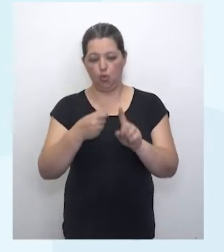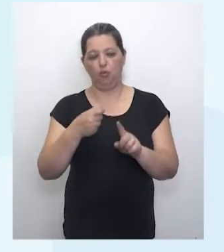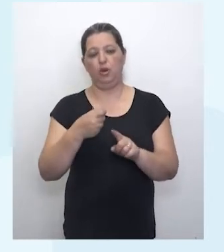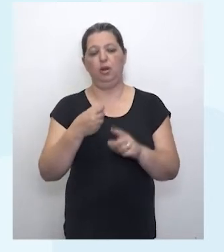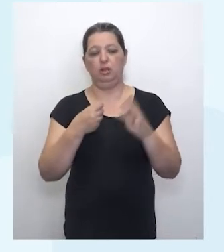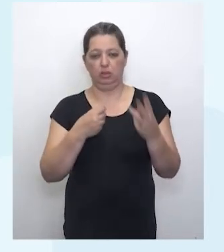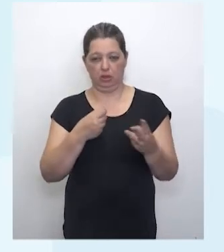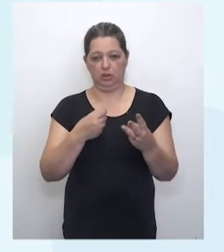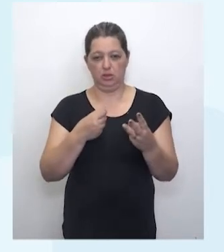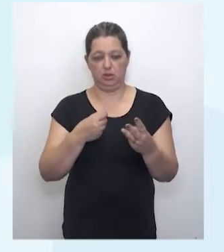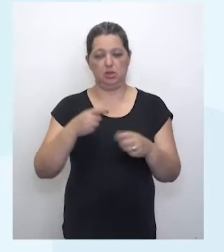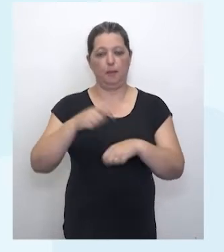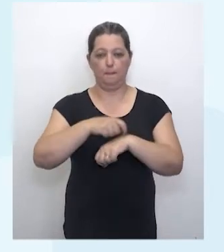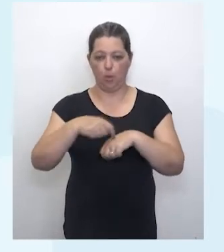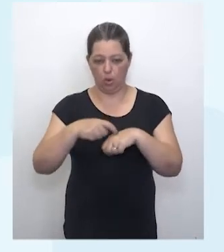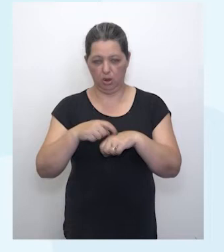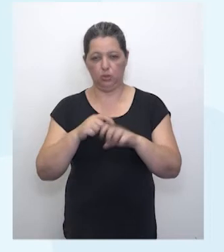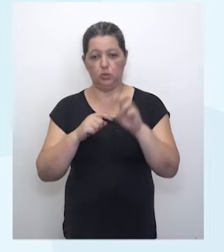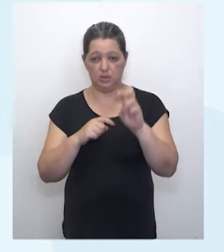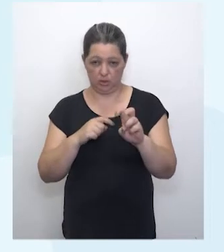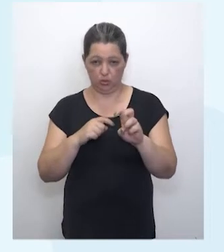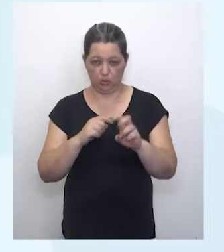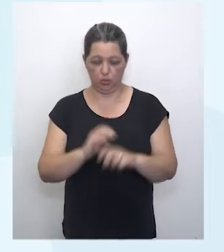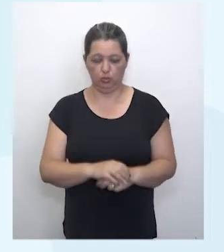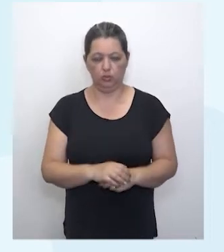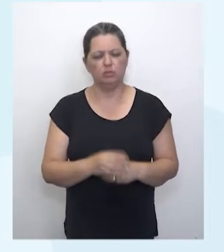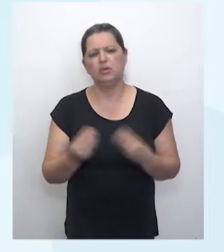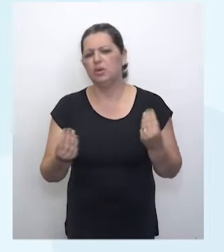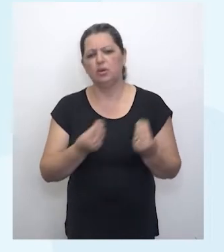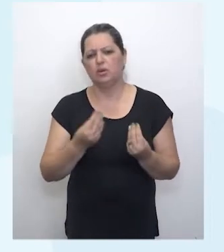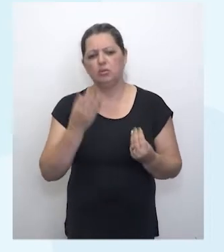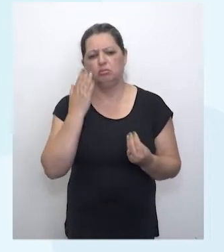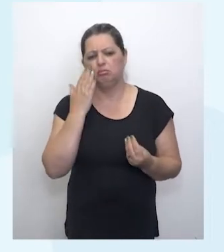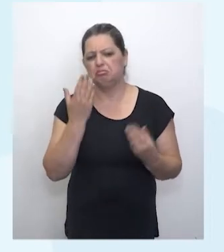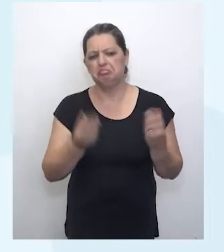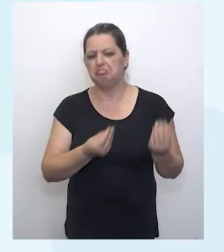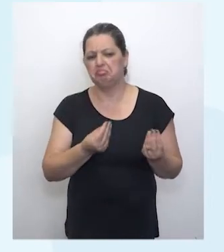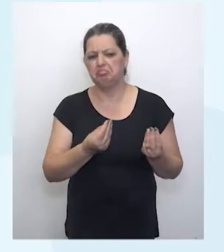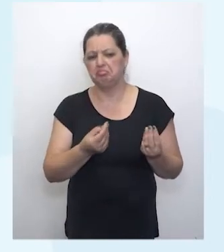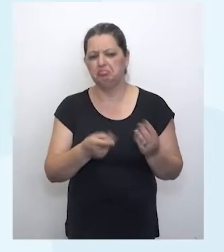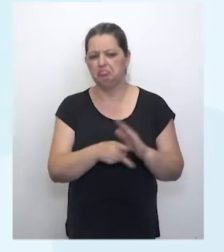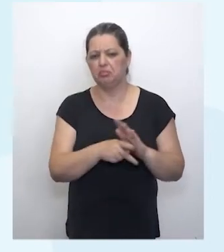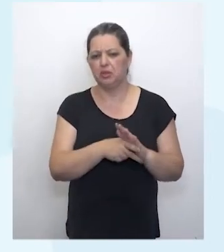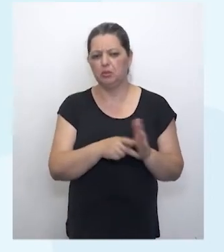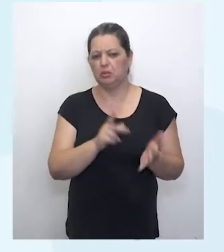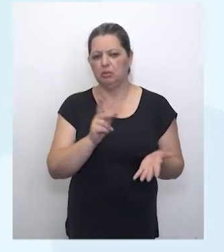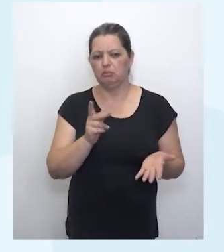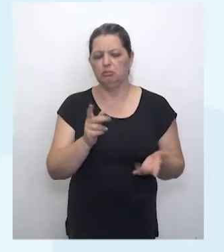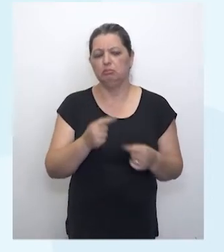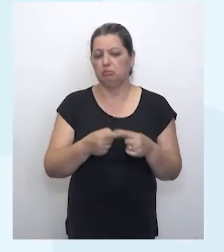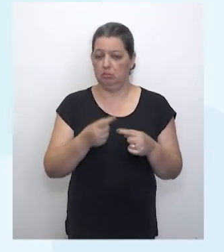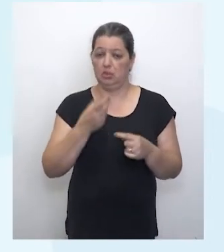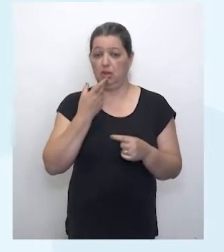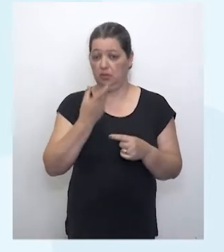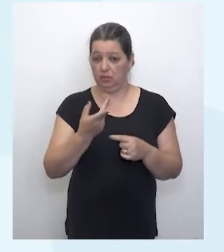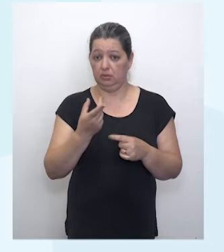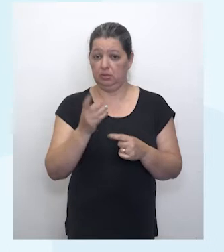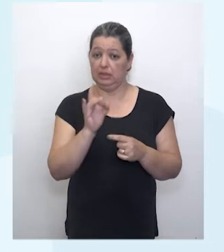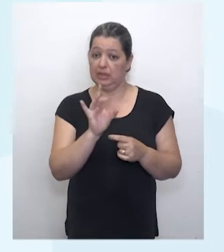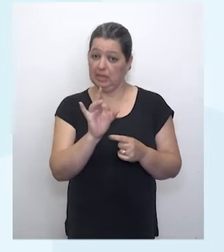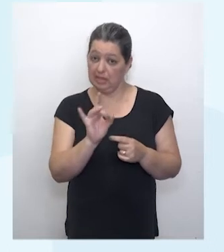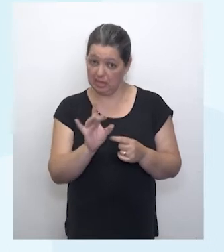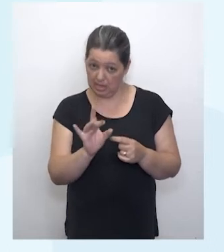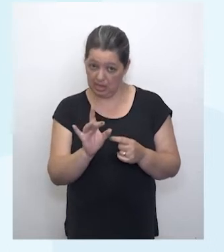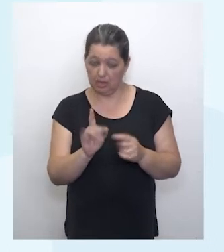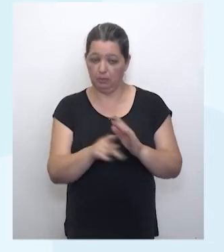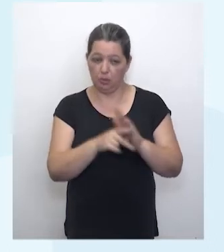morango tem 5. Muito bem, então como que eu faço essa análise? Ele está falando que cada sorvete, cada